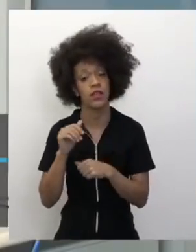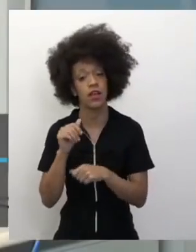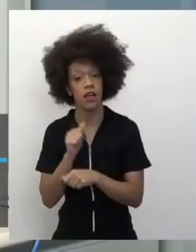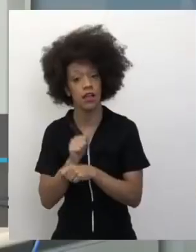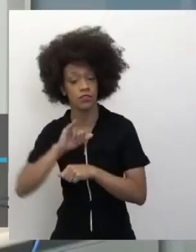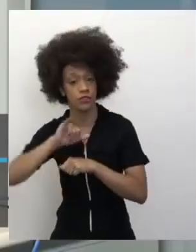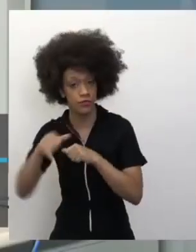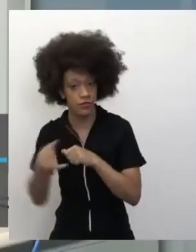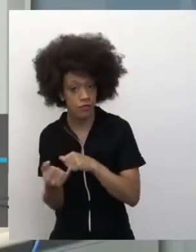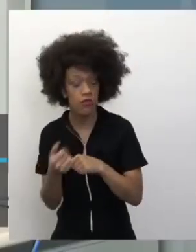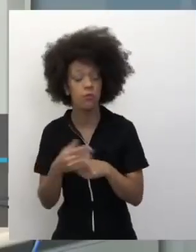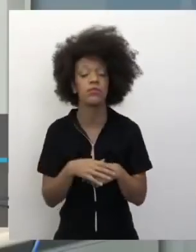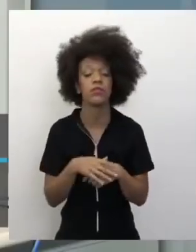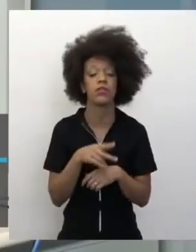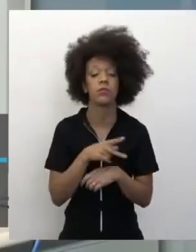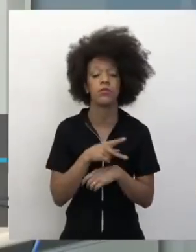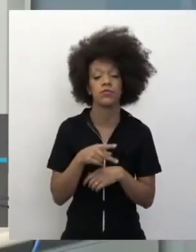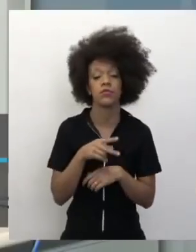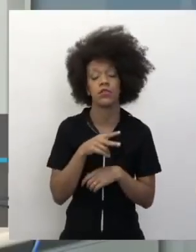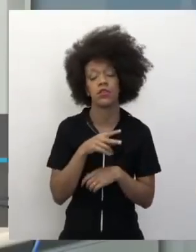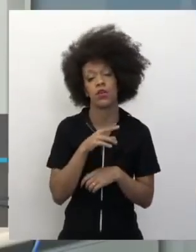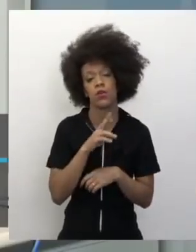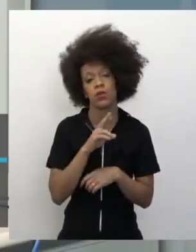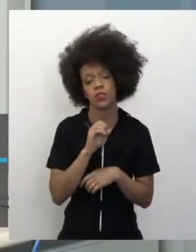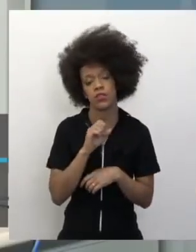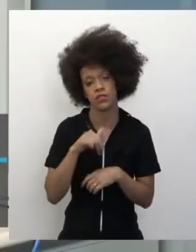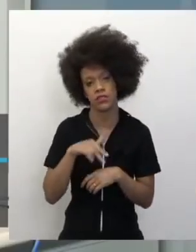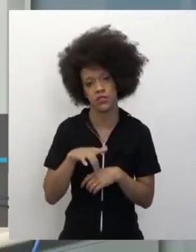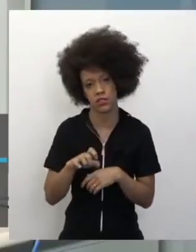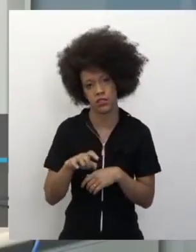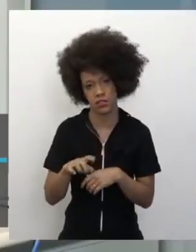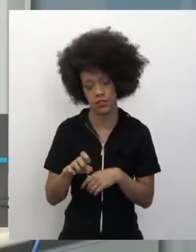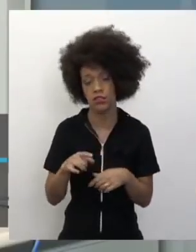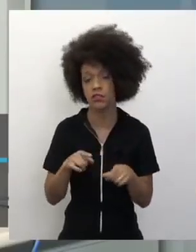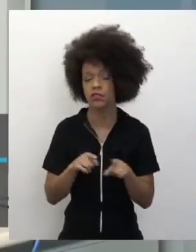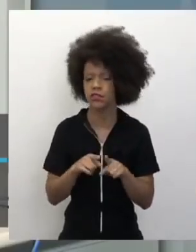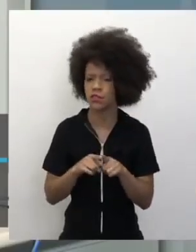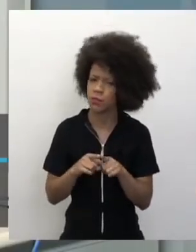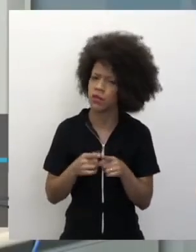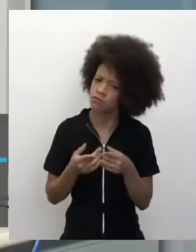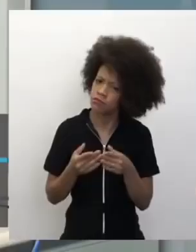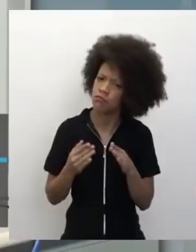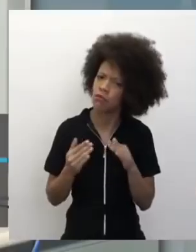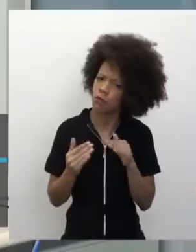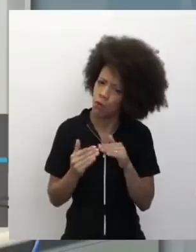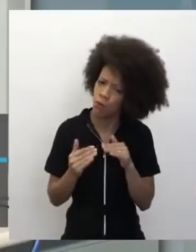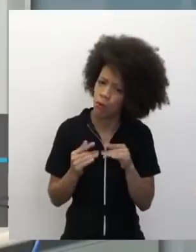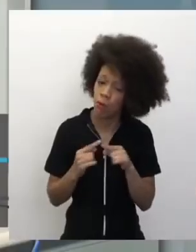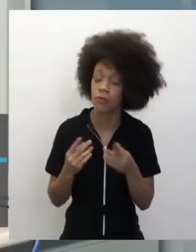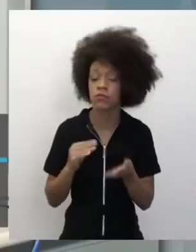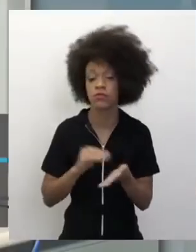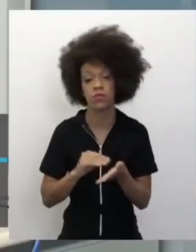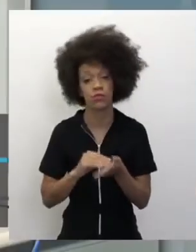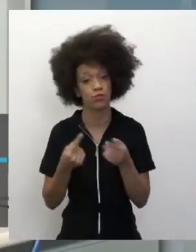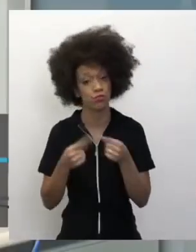Silvana, pro Roseli, verbos. E coerência, coerência na verdade teve, né? Faltou elementos